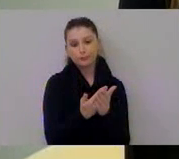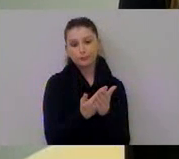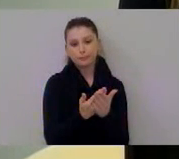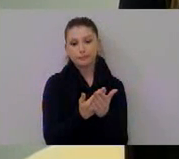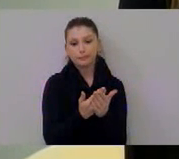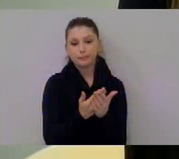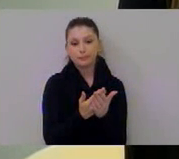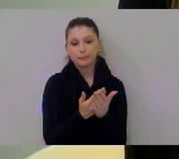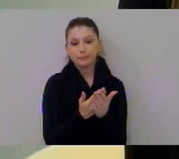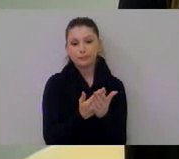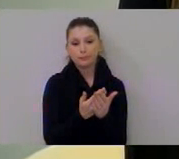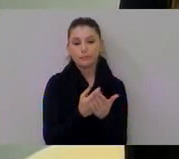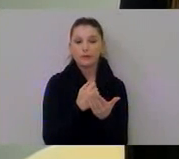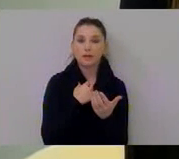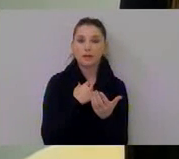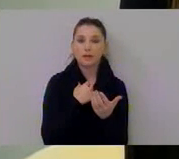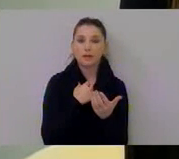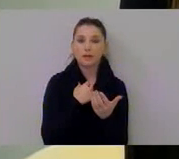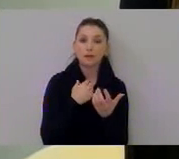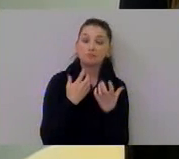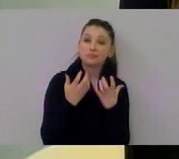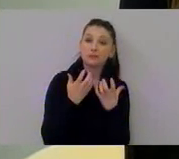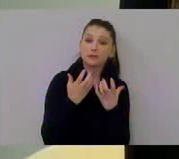a minha reflexão para que